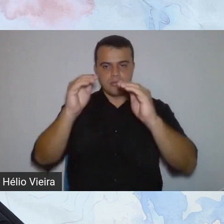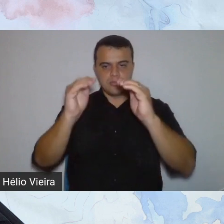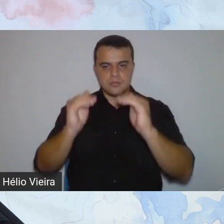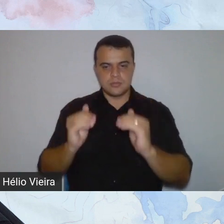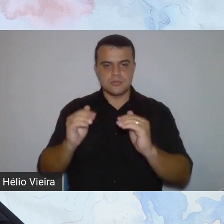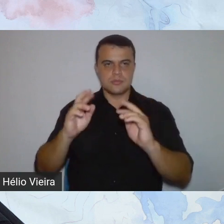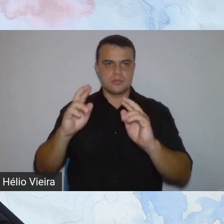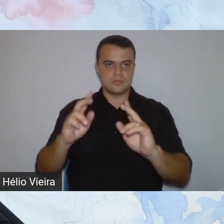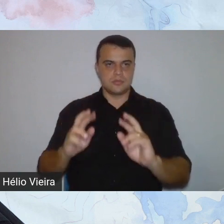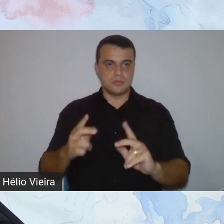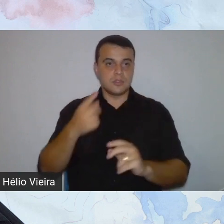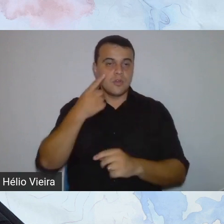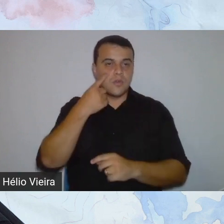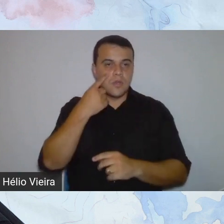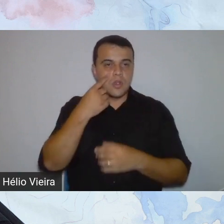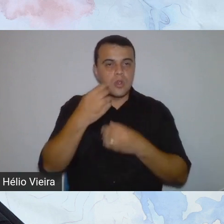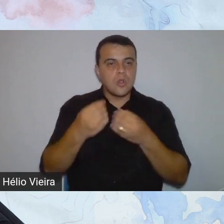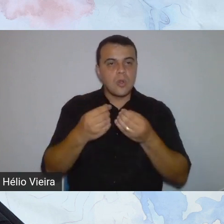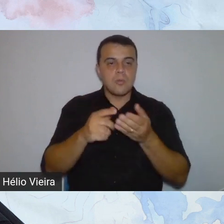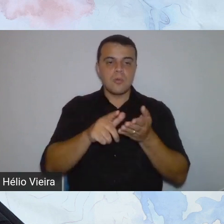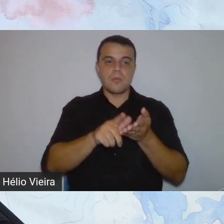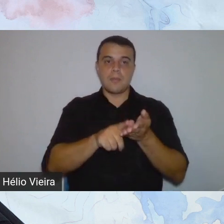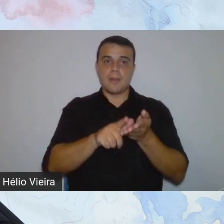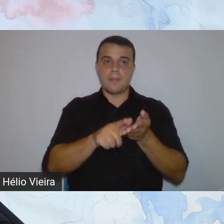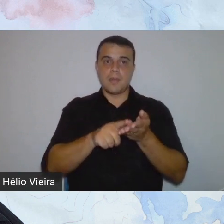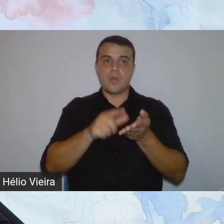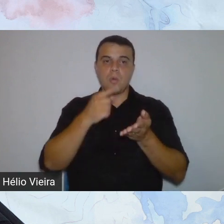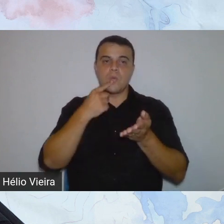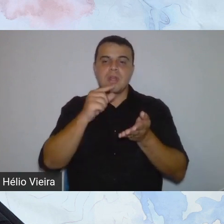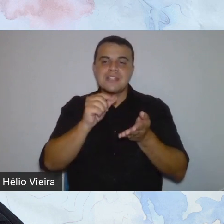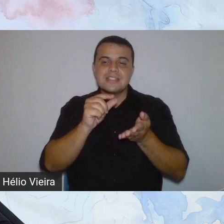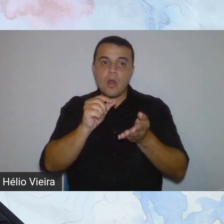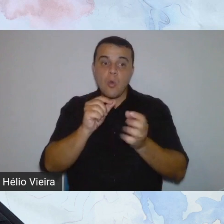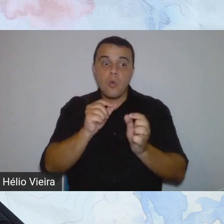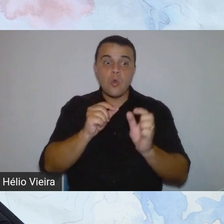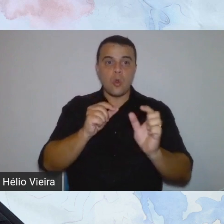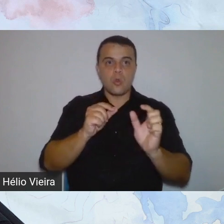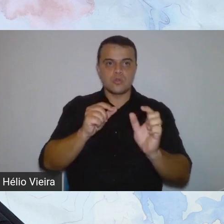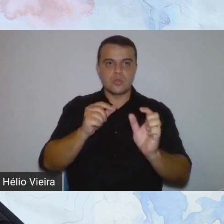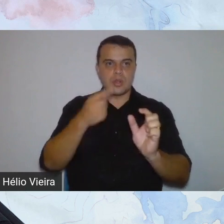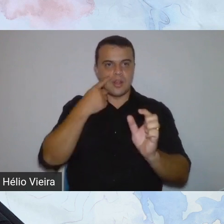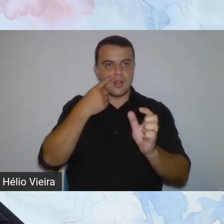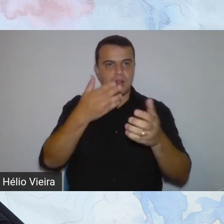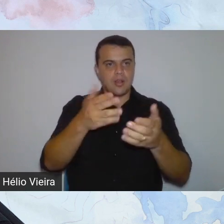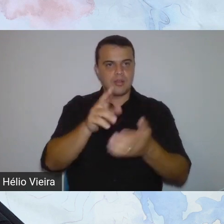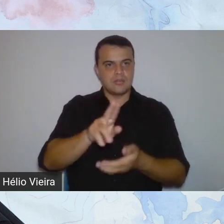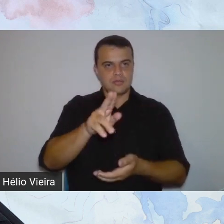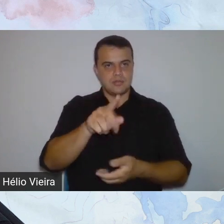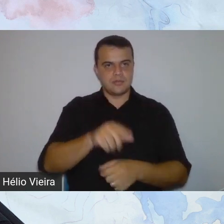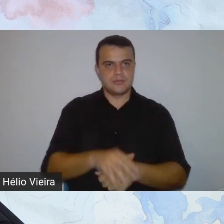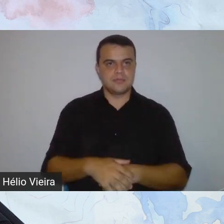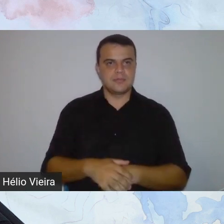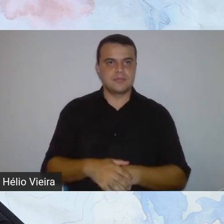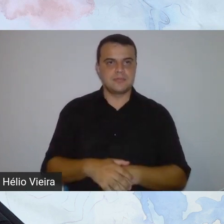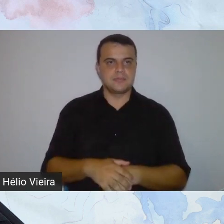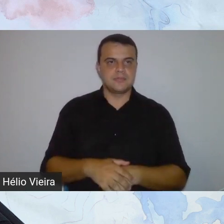mostrar para vocês como é que fica o resultado do papel quando a gente faz com sal grosso. Esse daqui foi o papel que eu utilizei. Ó.